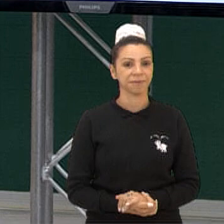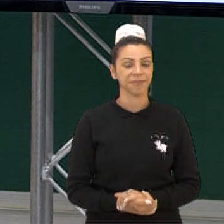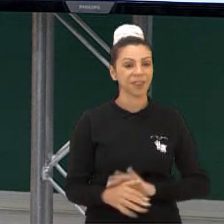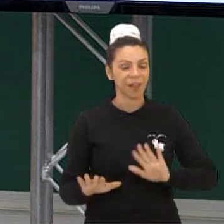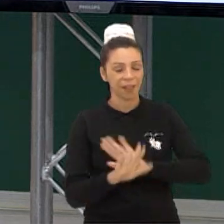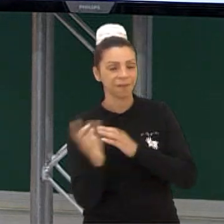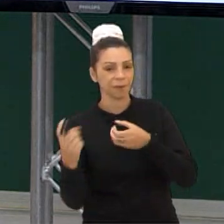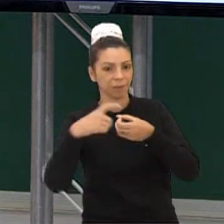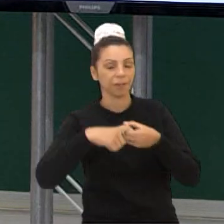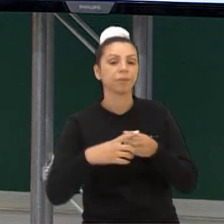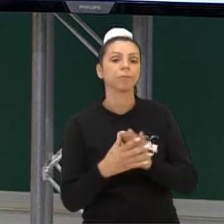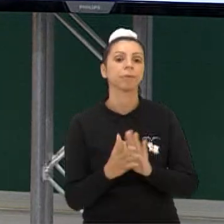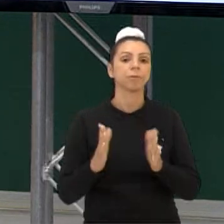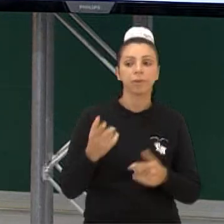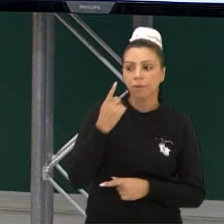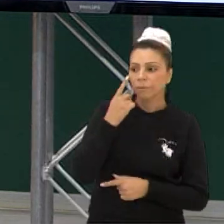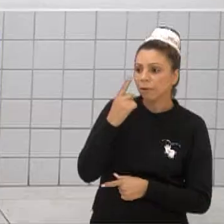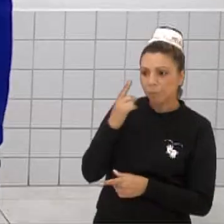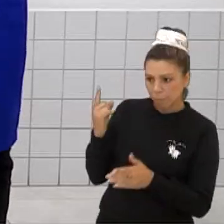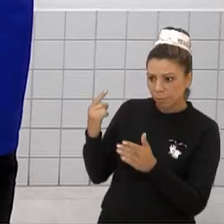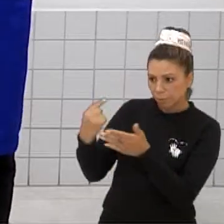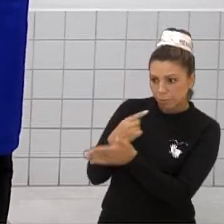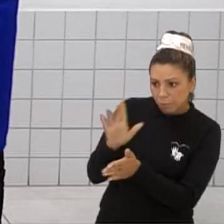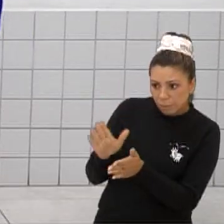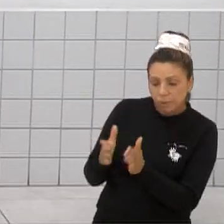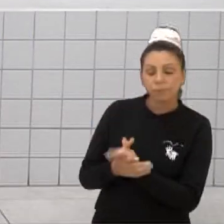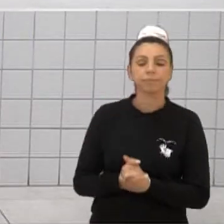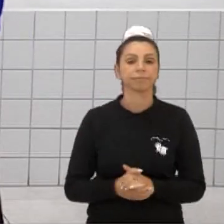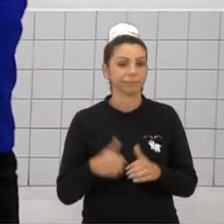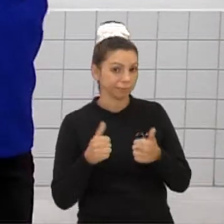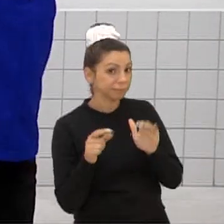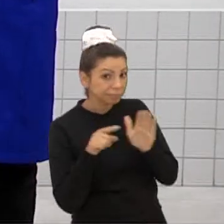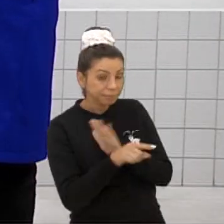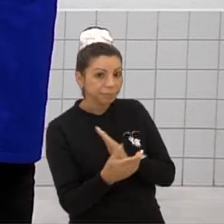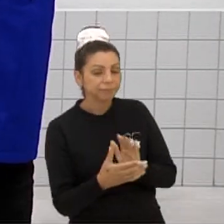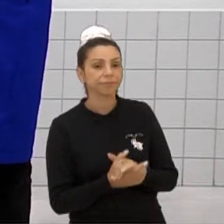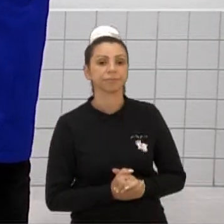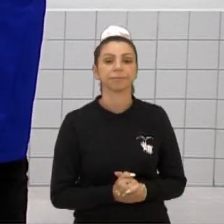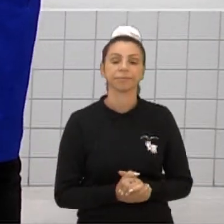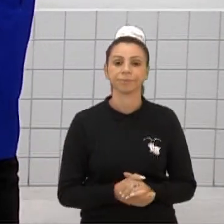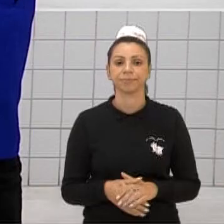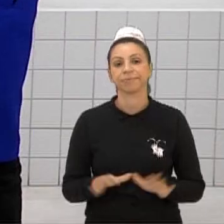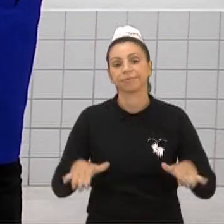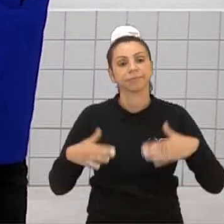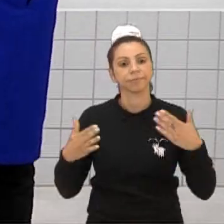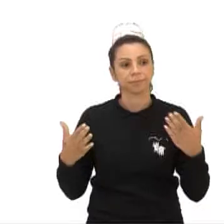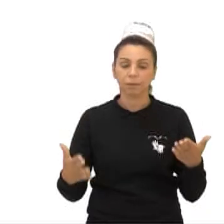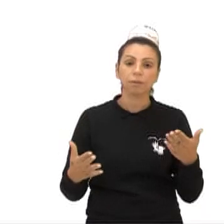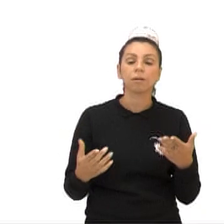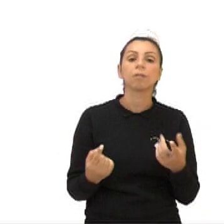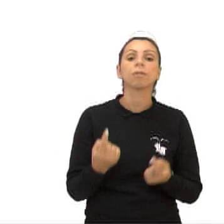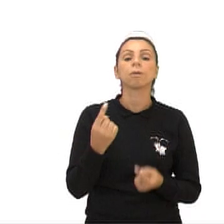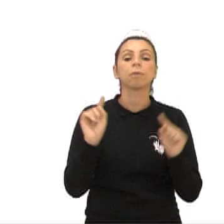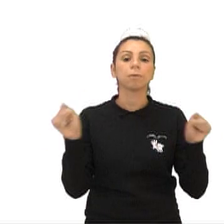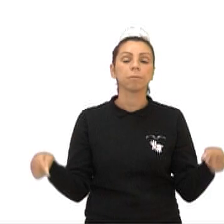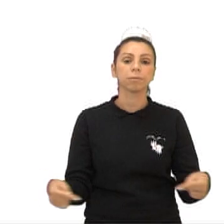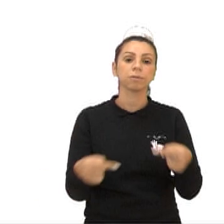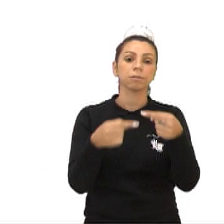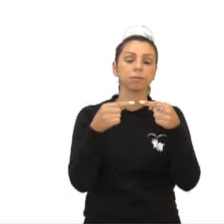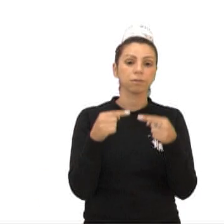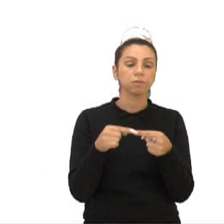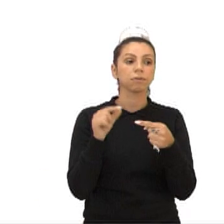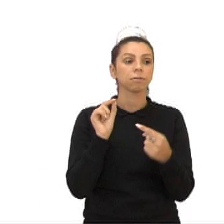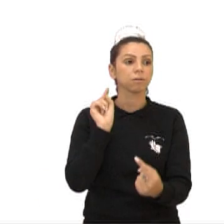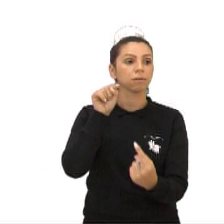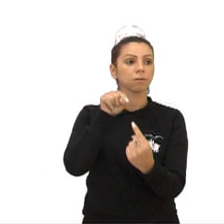Beleza, gente? Vamos para o quiz, professor? Vamos para o quiz. Gente, qual é o objetivo da